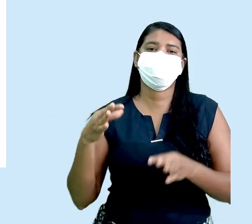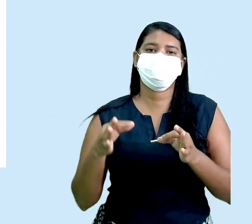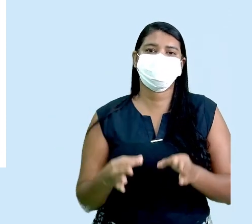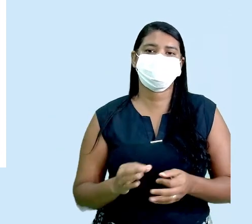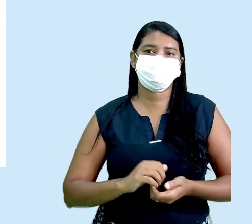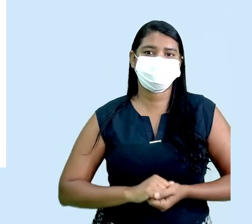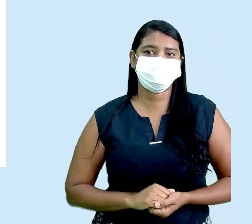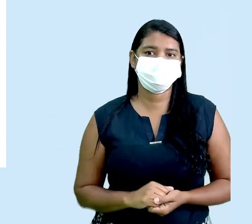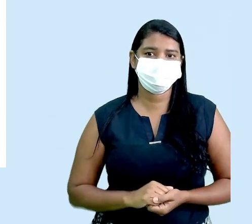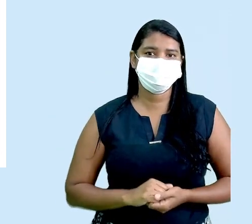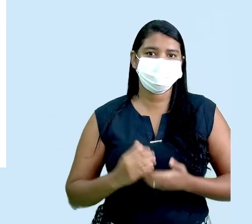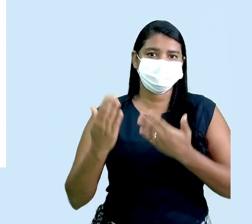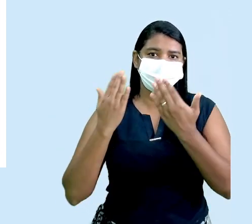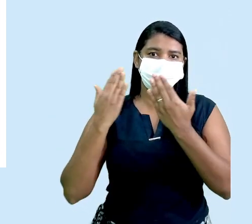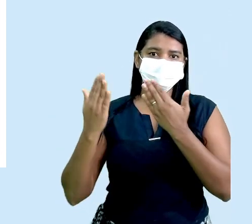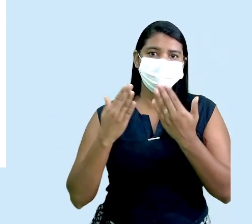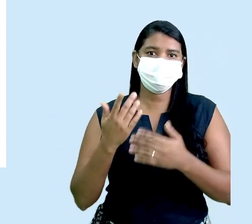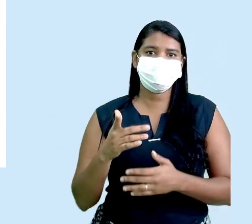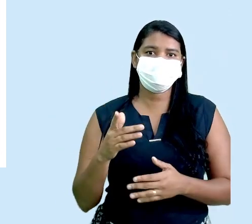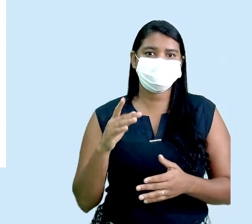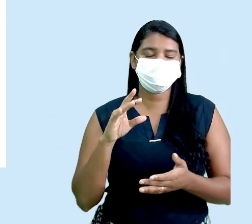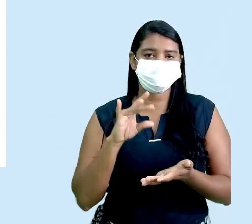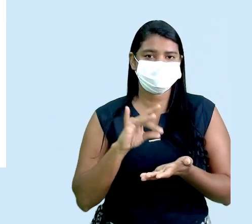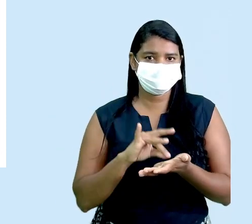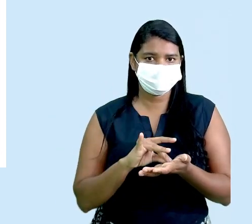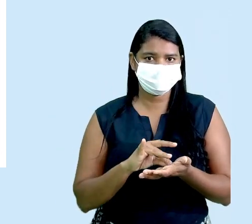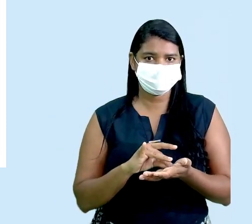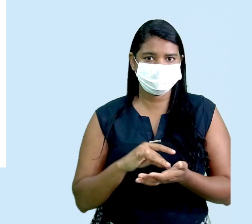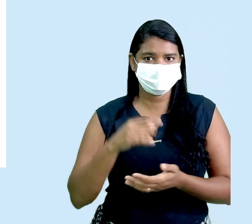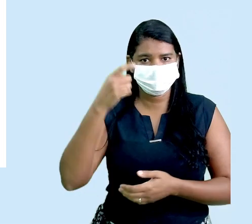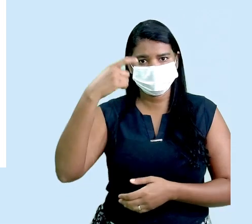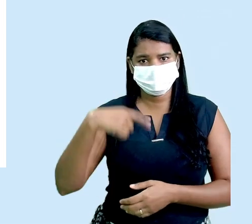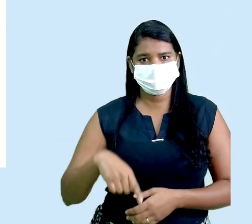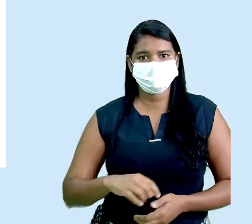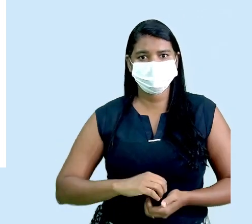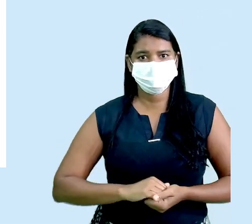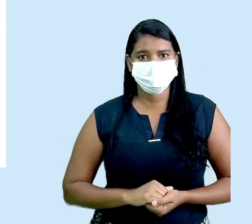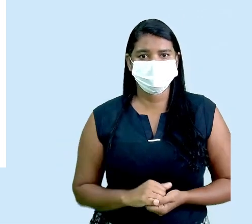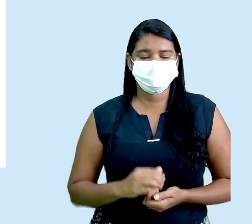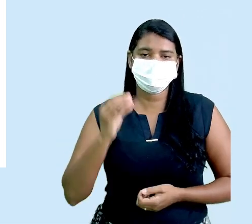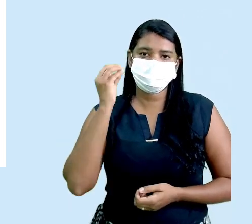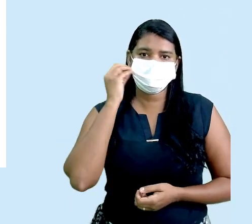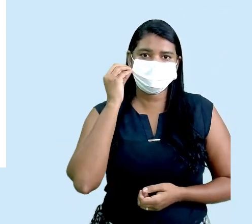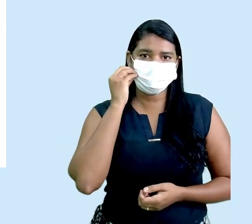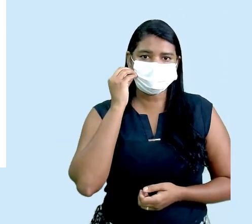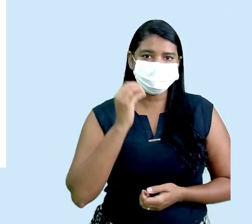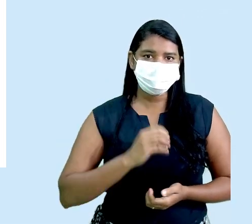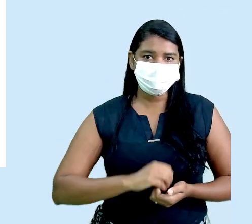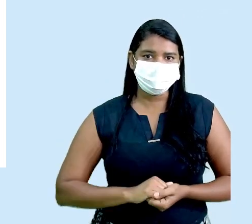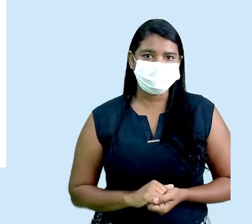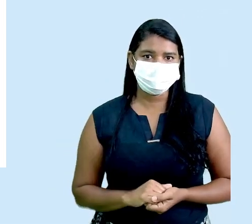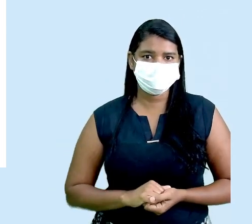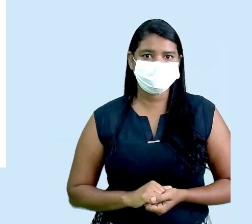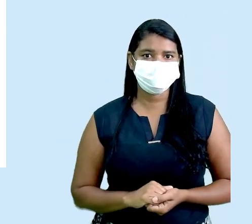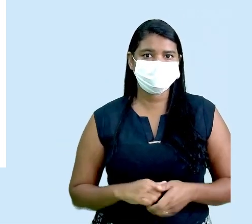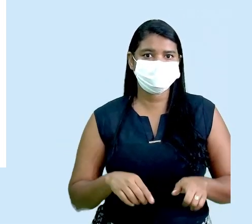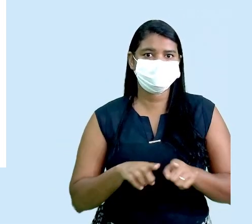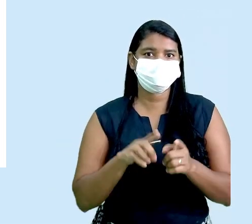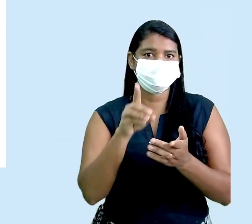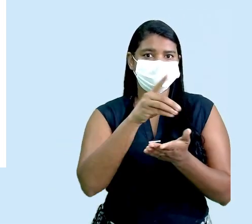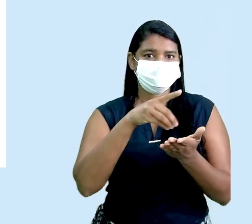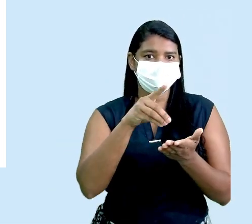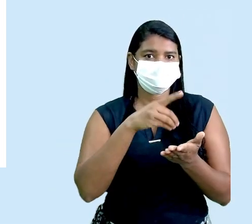ele psicologicamente não afeta as pessoas, né? Mas foram experimentos, né? Experimentos estéticos dentro do